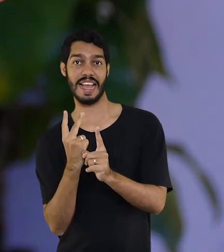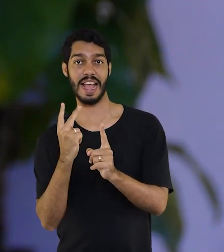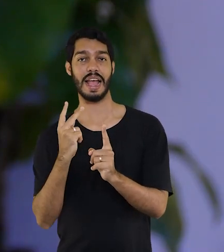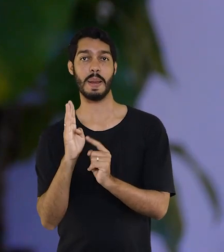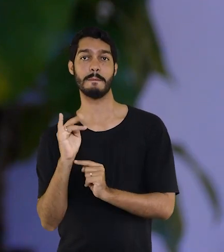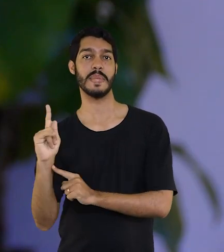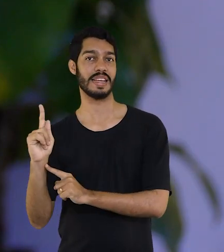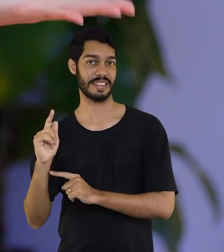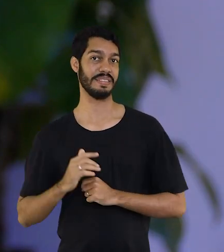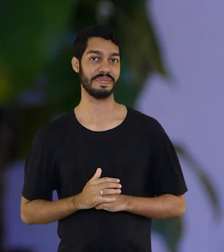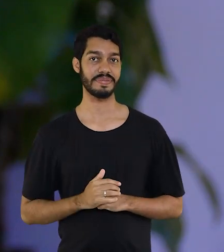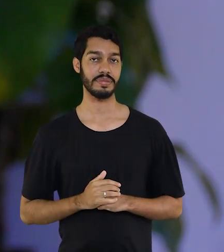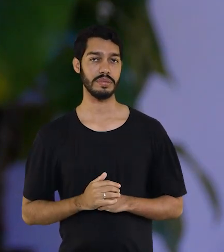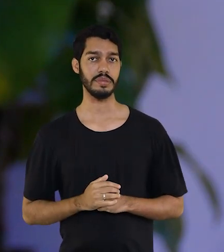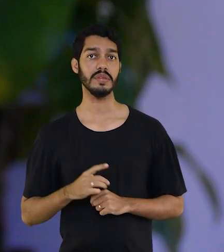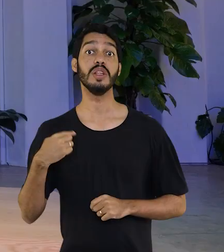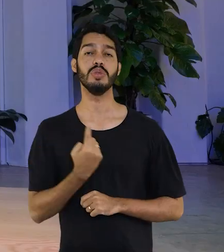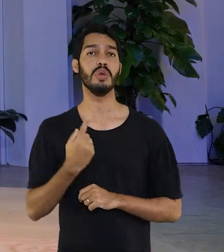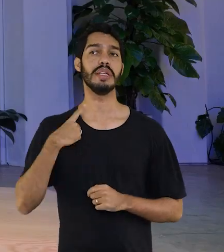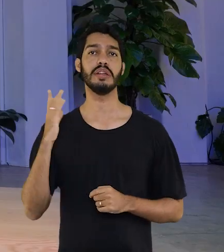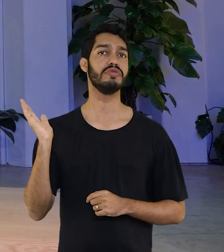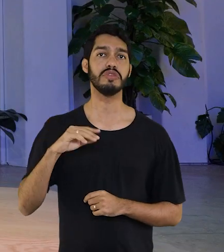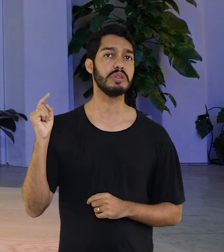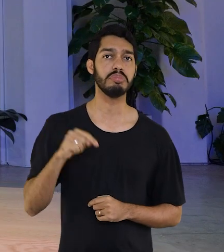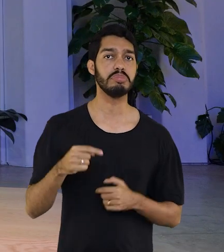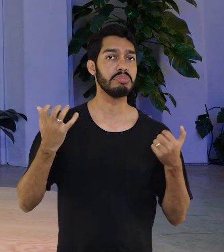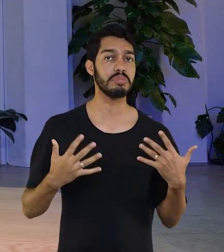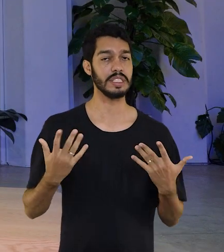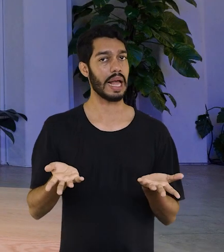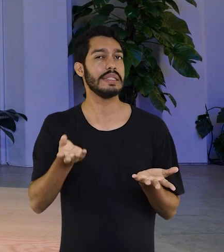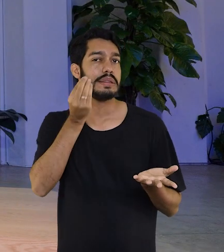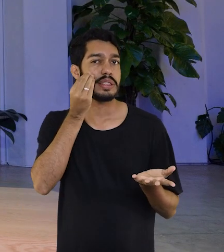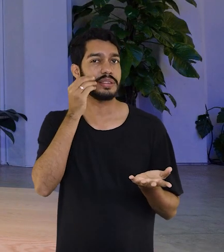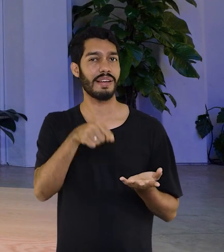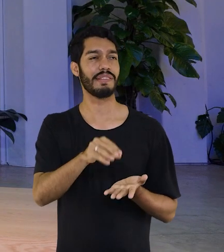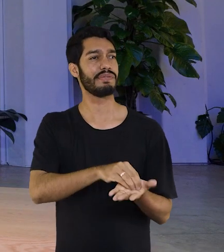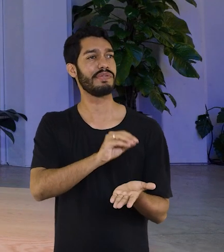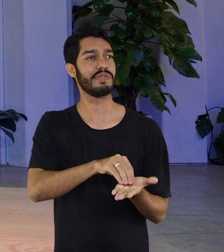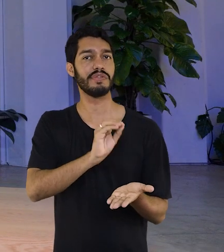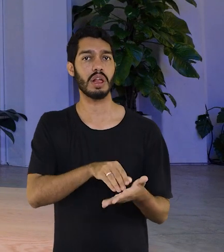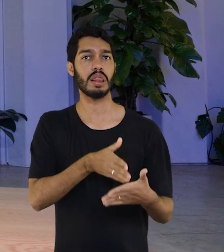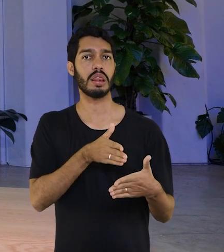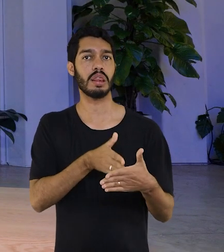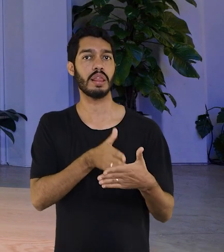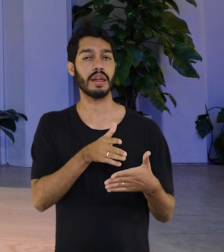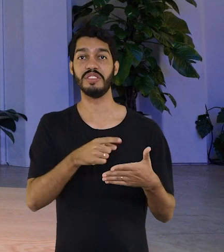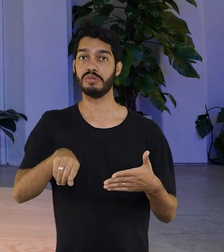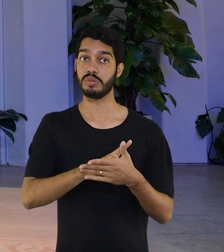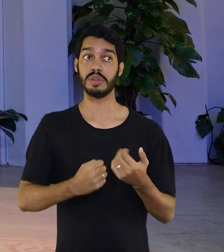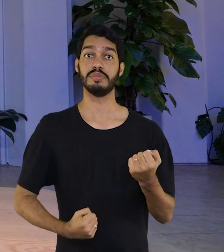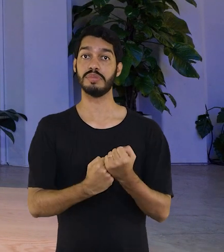tech, que a gente chama, que é essa tecnologia mais profunda. E a gente vem justamente para tentar suprir essa